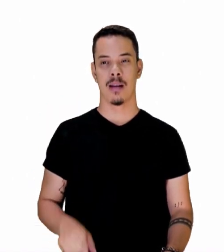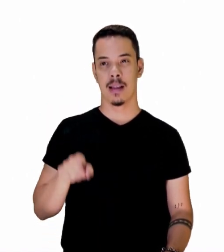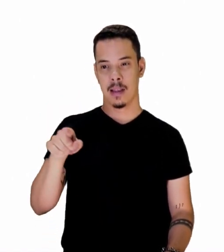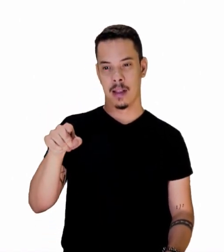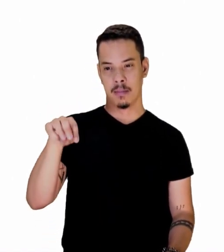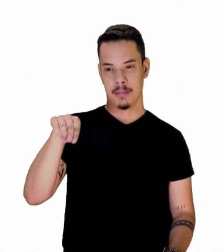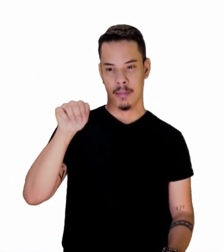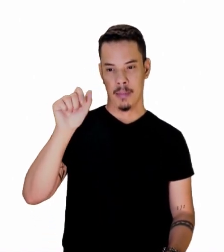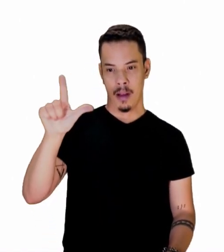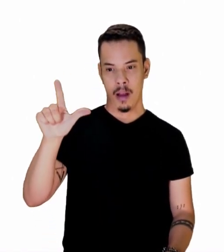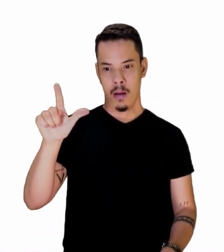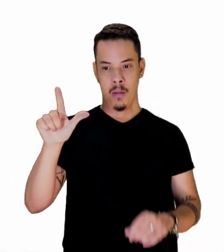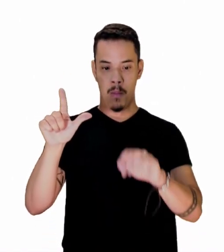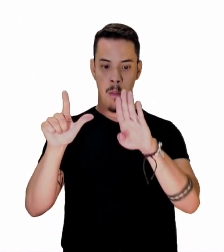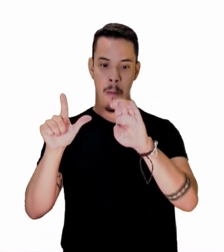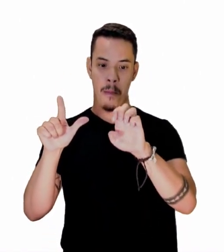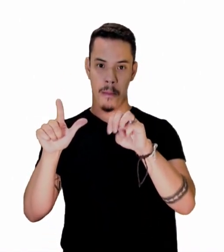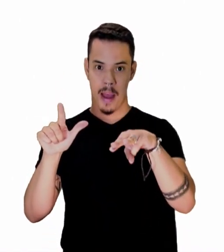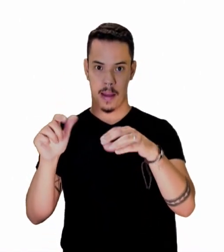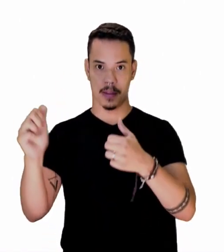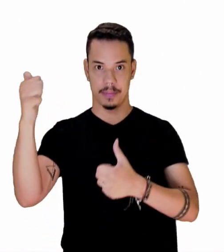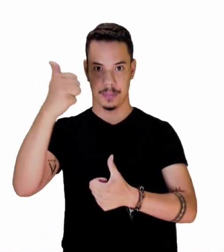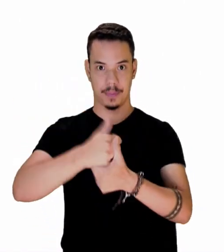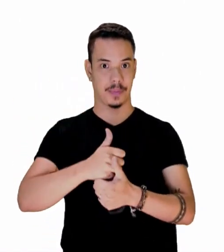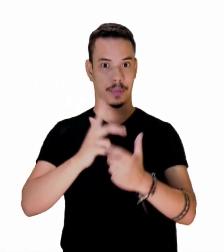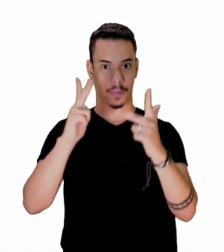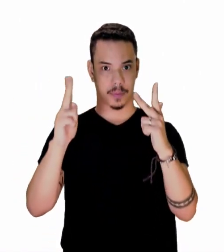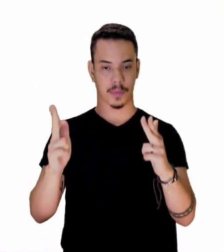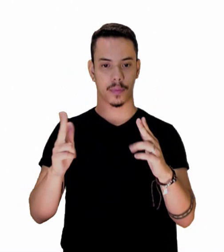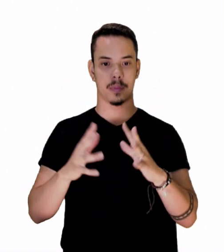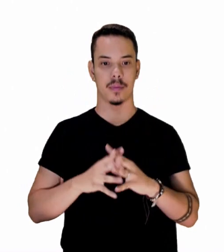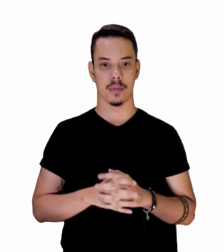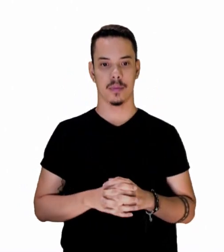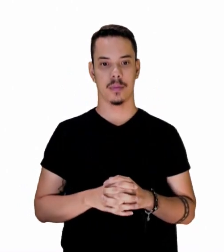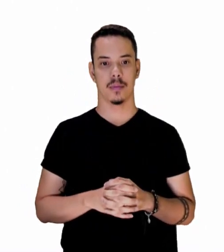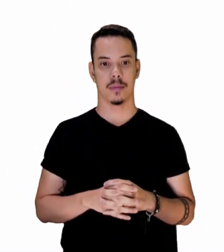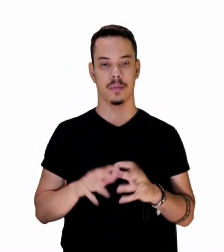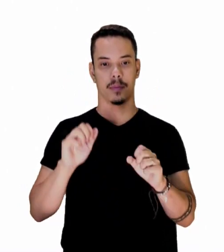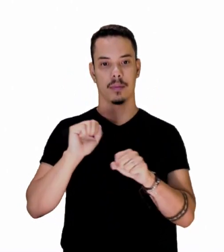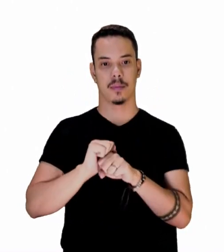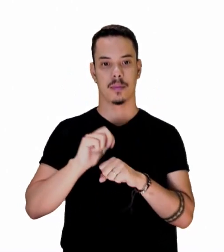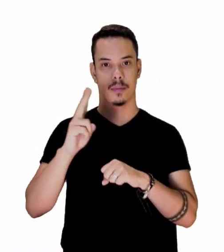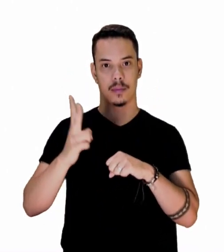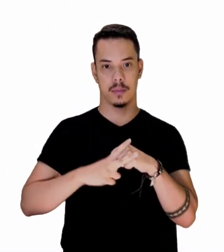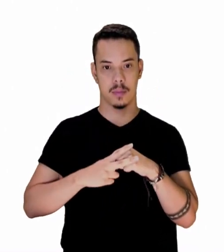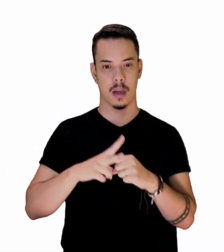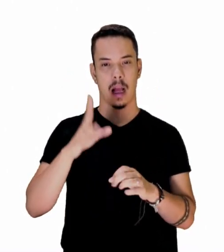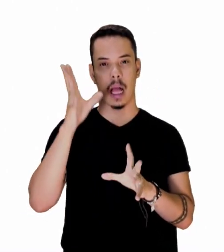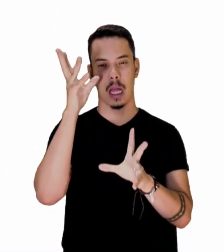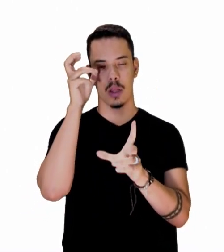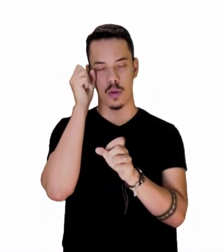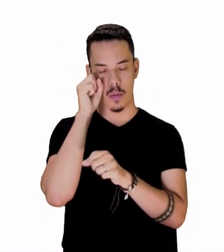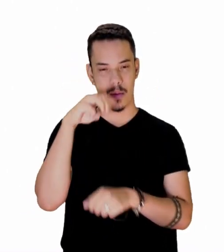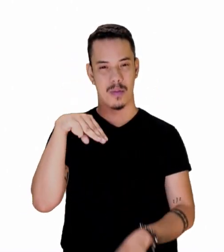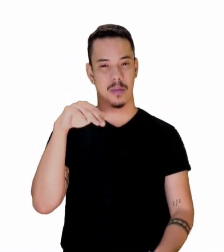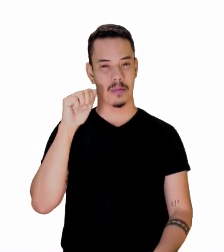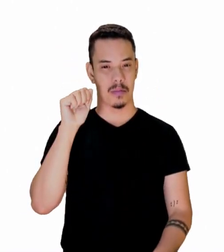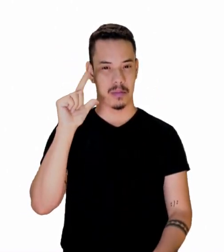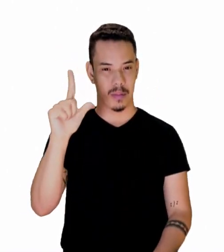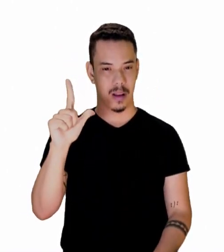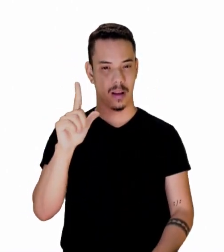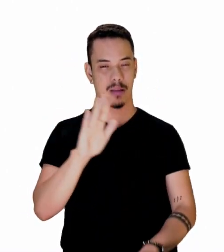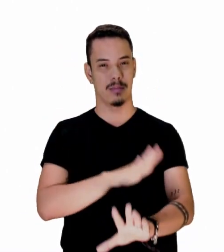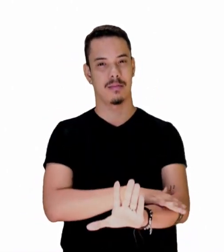mal, desse bem. Então, olha só, vem um determinante antes. Advérbio. Dormiu mal a semana toda.